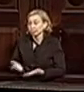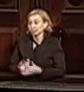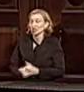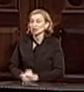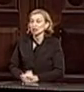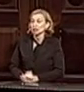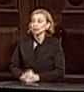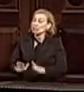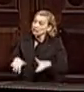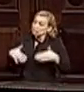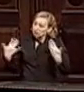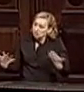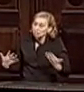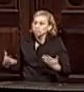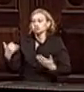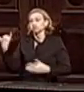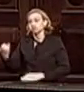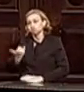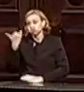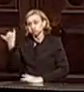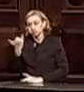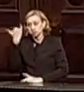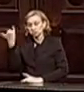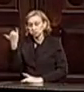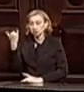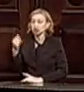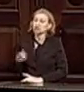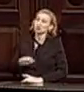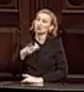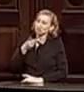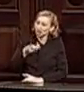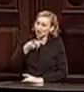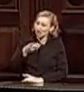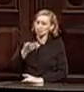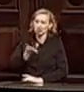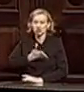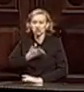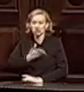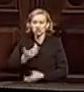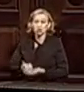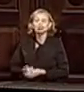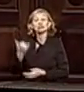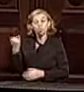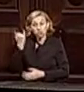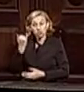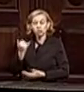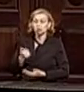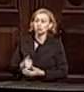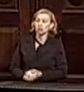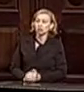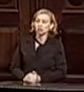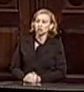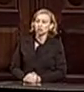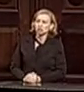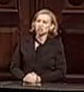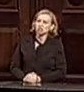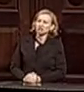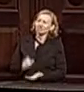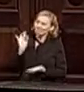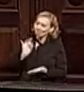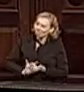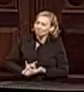Então é muito importante, e eu tenho falado aqui com meus colegas, é muito importante que